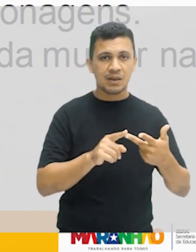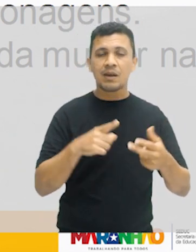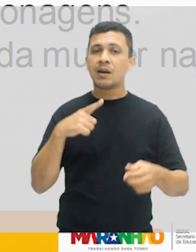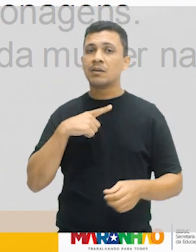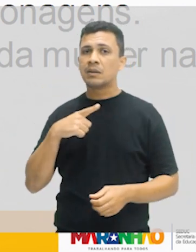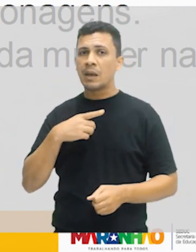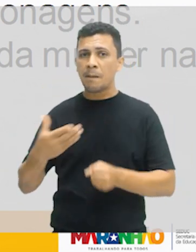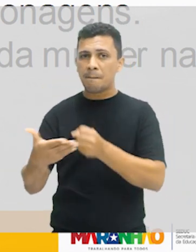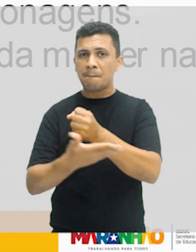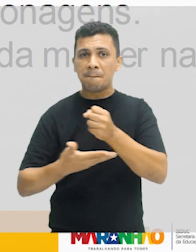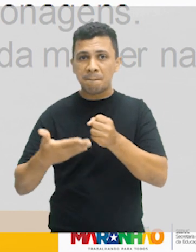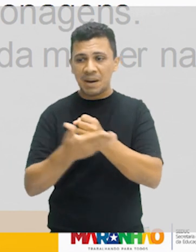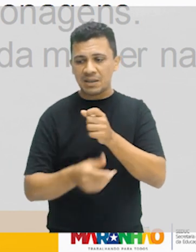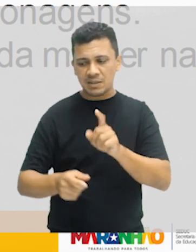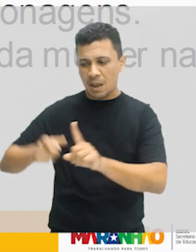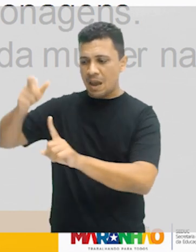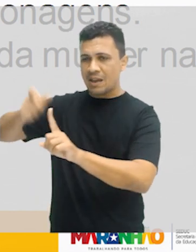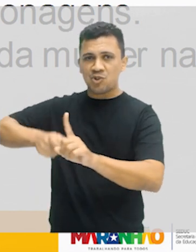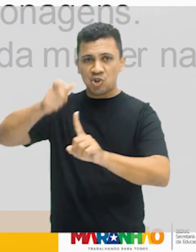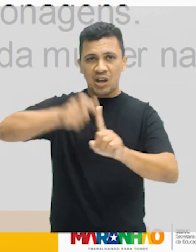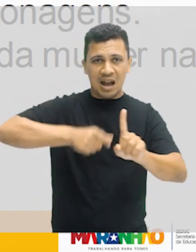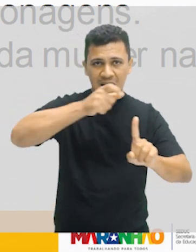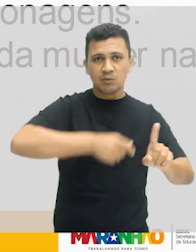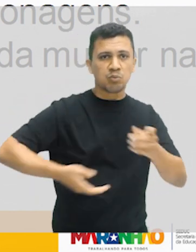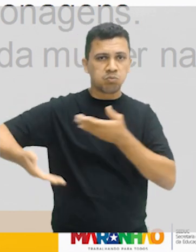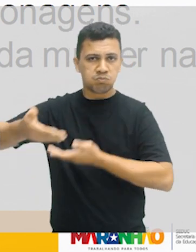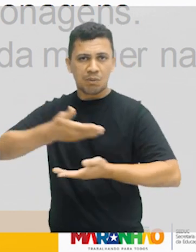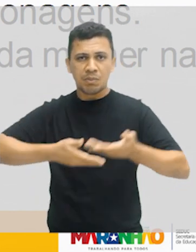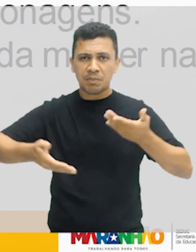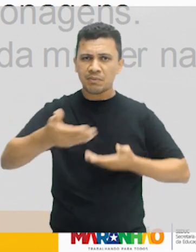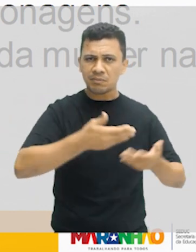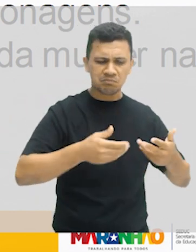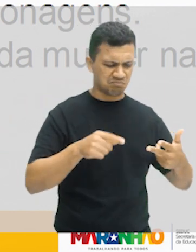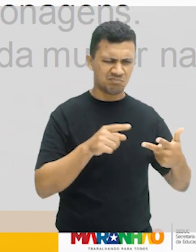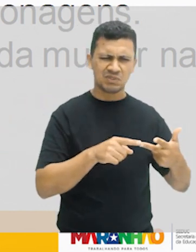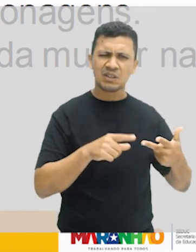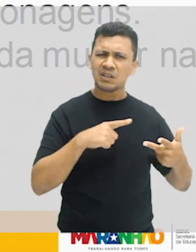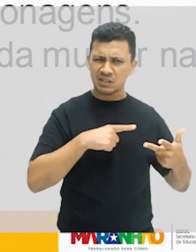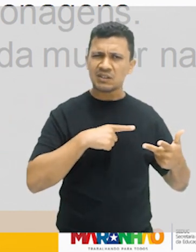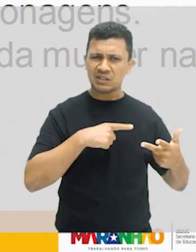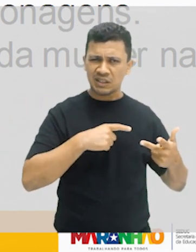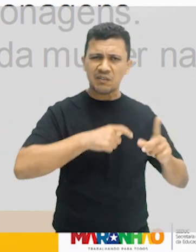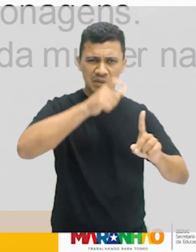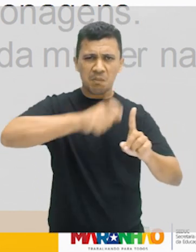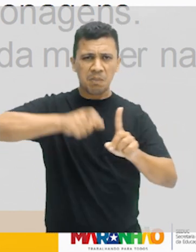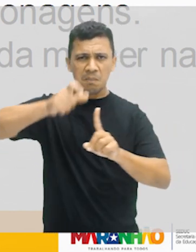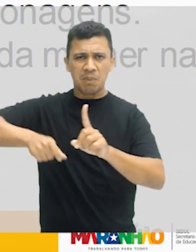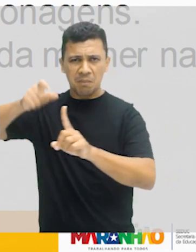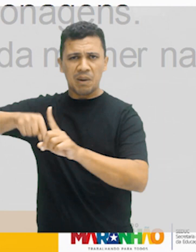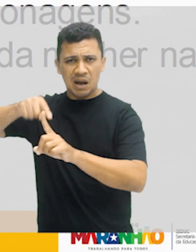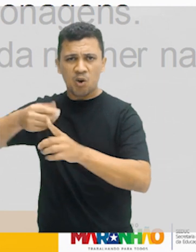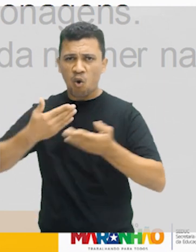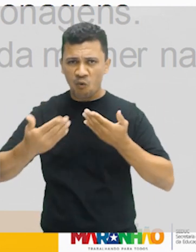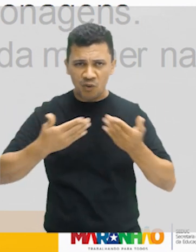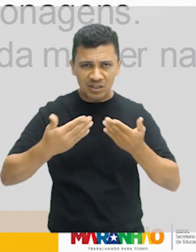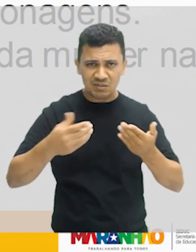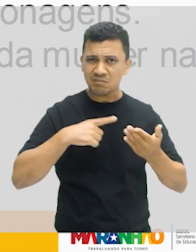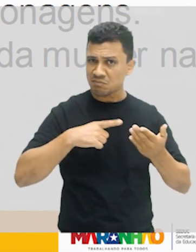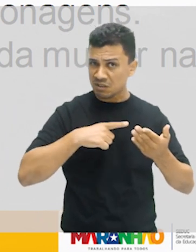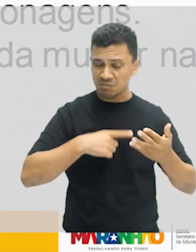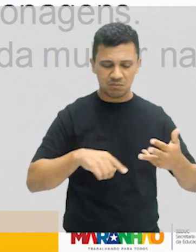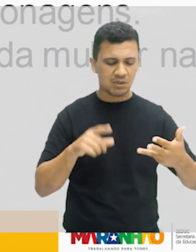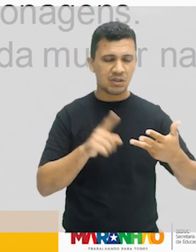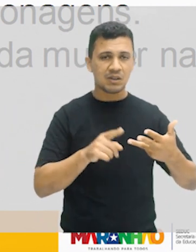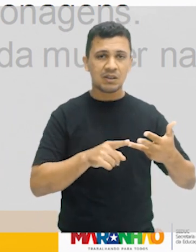base no diálogo entre os personagens. Houve uma conversa aí entre os personagens, né? Exposição com base